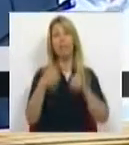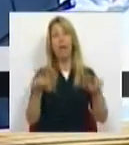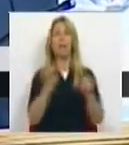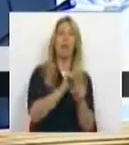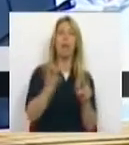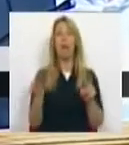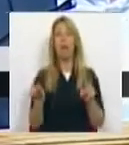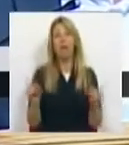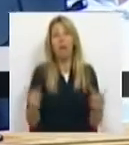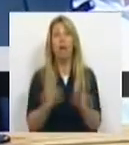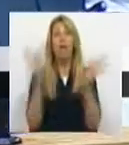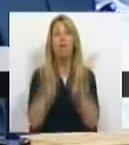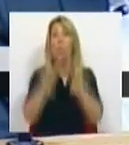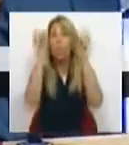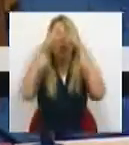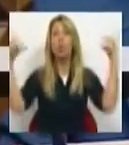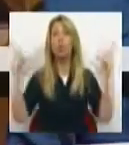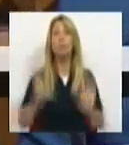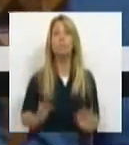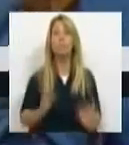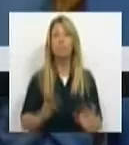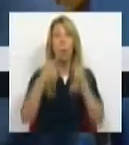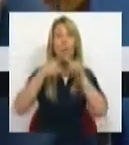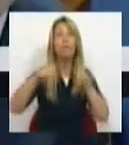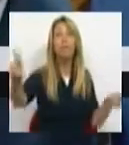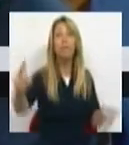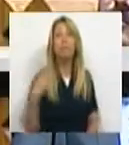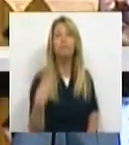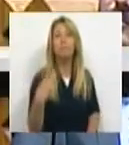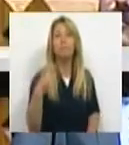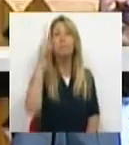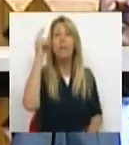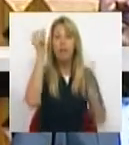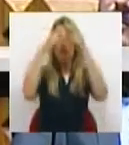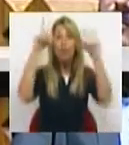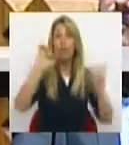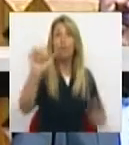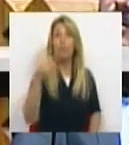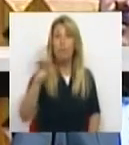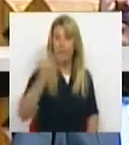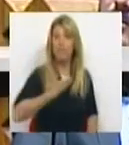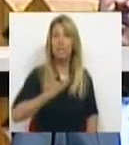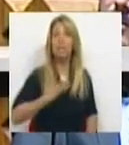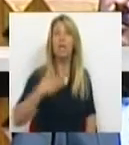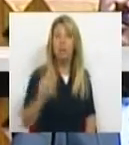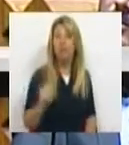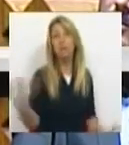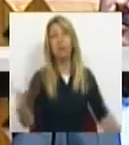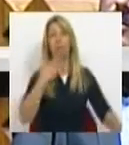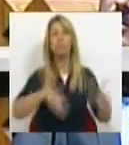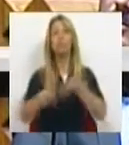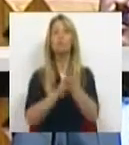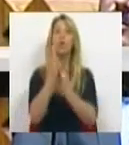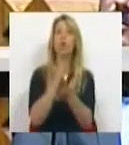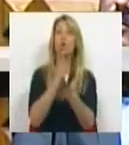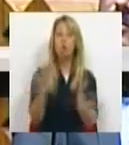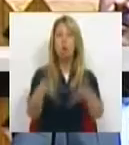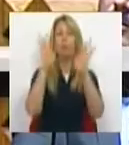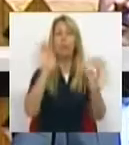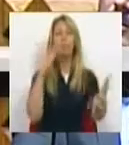tudo ideologia. A grande diferença é que a vossa ideologia, PSD e CDS, é a da utilização da escola como um instrumento